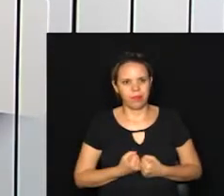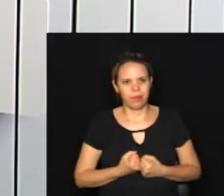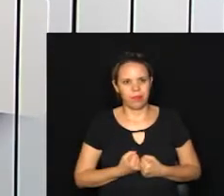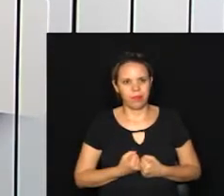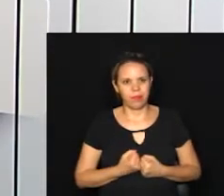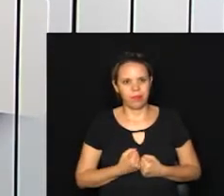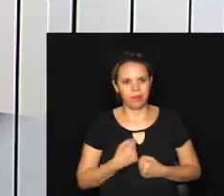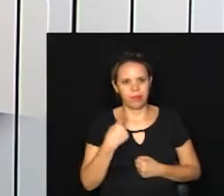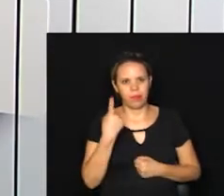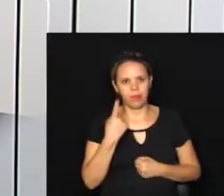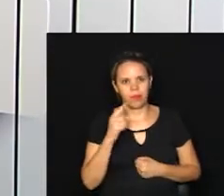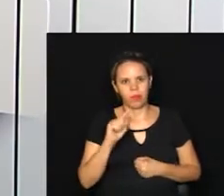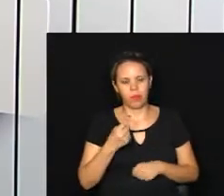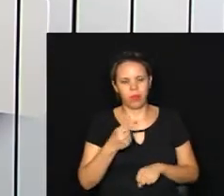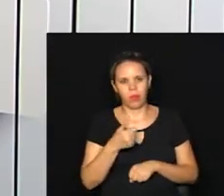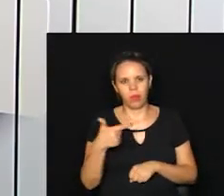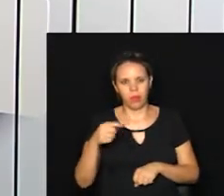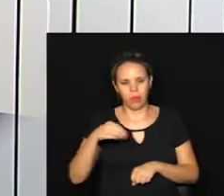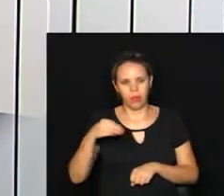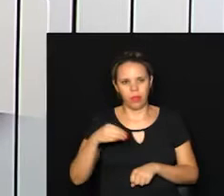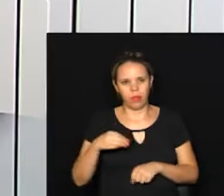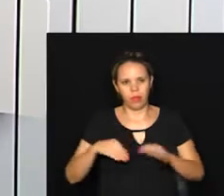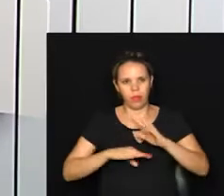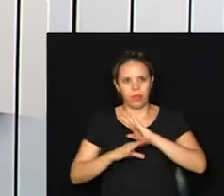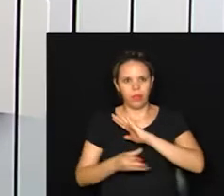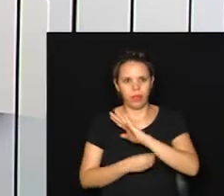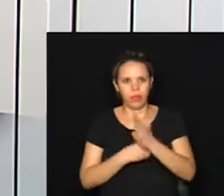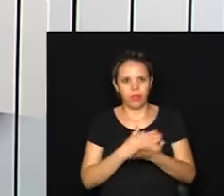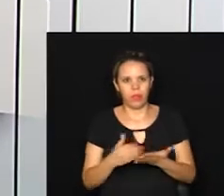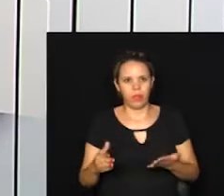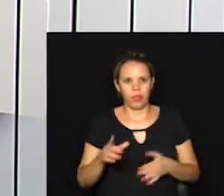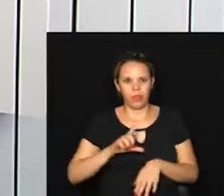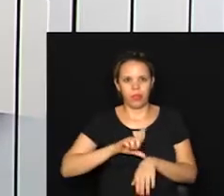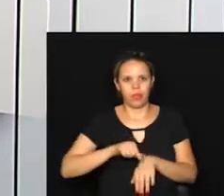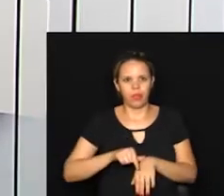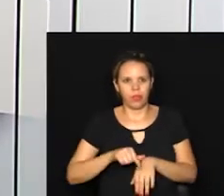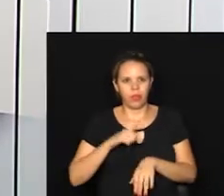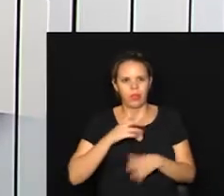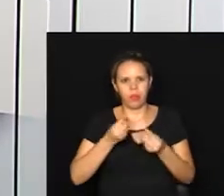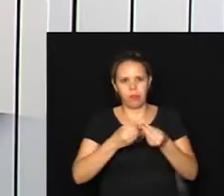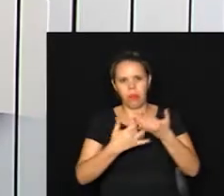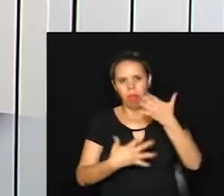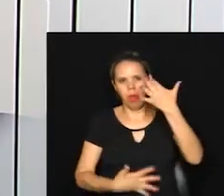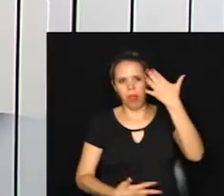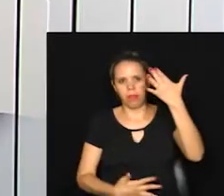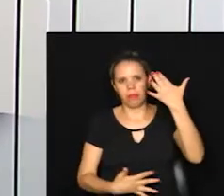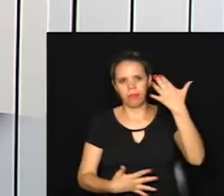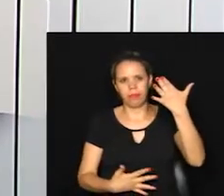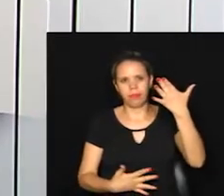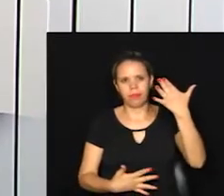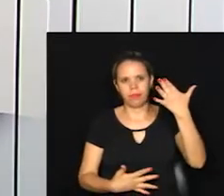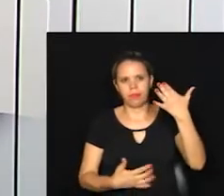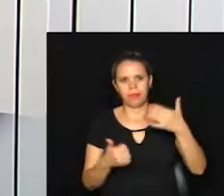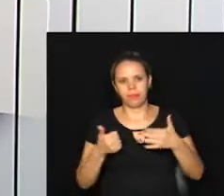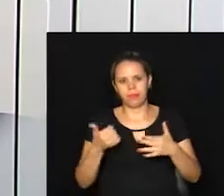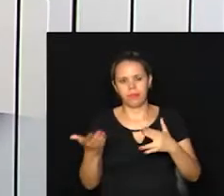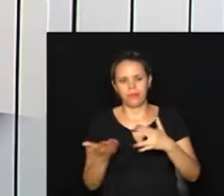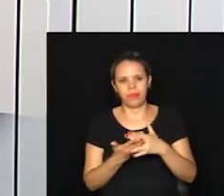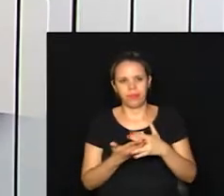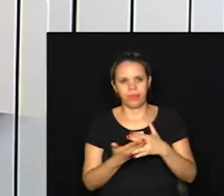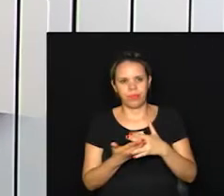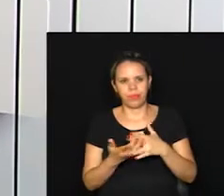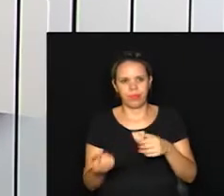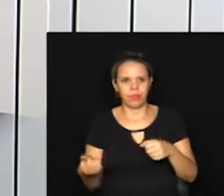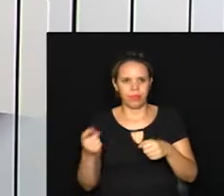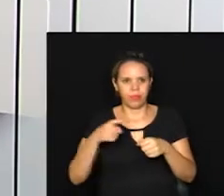seguinte, 1h12. Hoje o Câmara Total começando um pouco mais tarde, mas tem muitos assuntos. Então a gente vai para o primeiro intervalo e